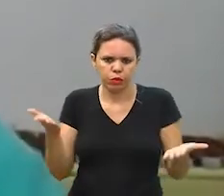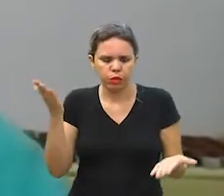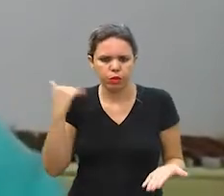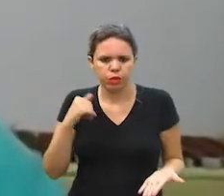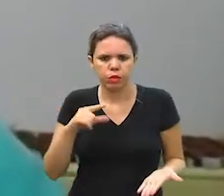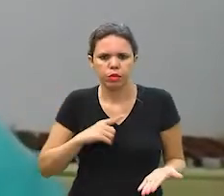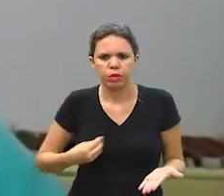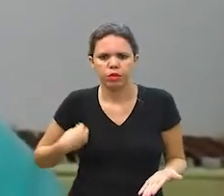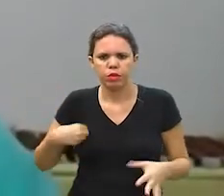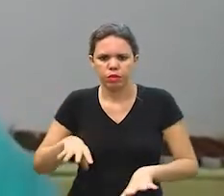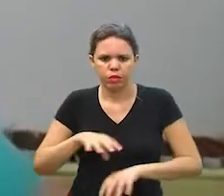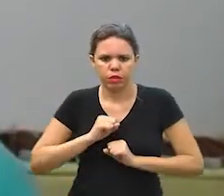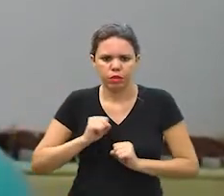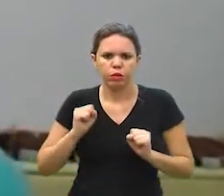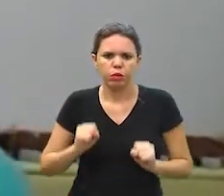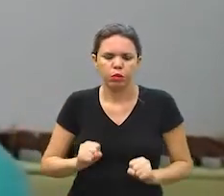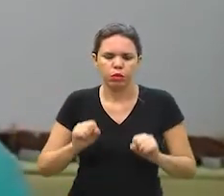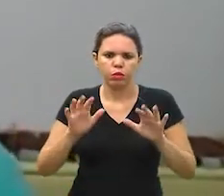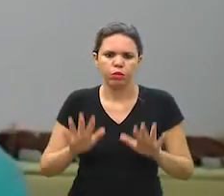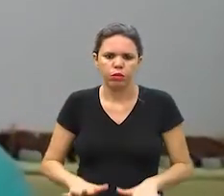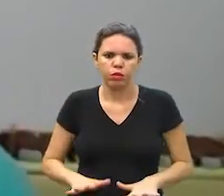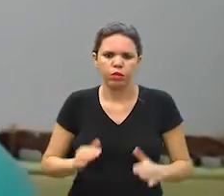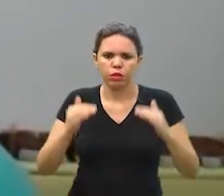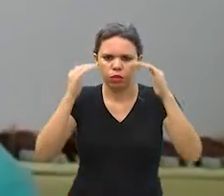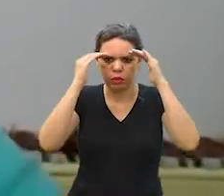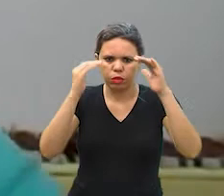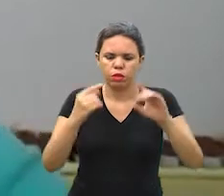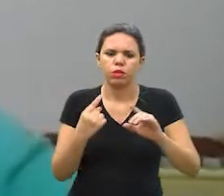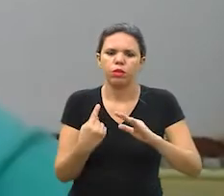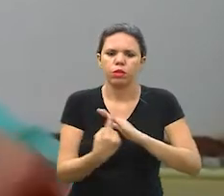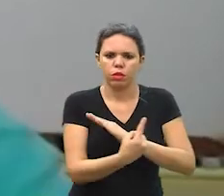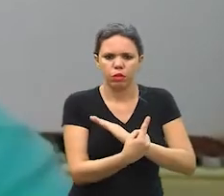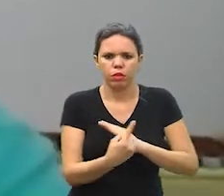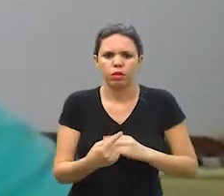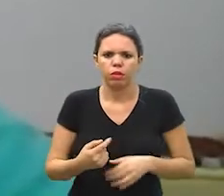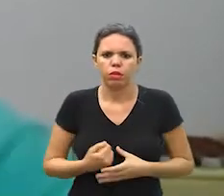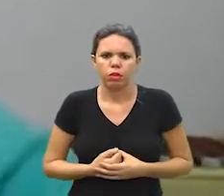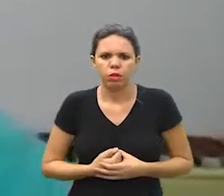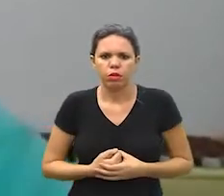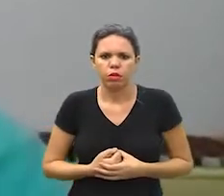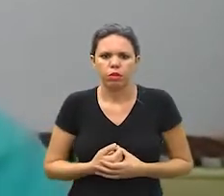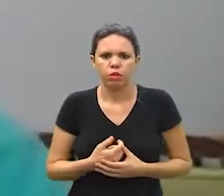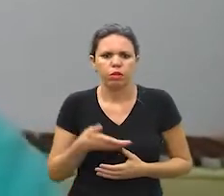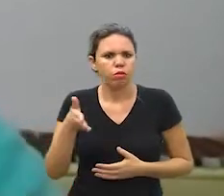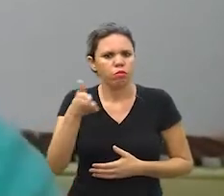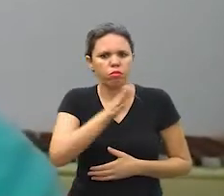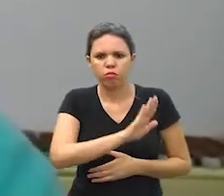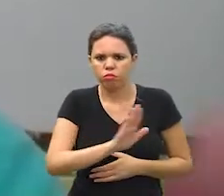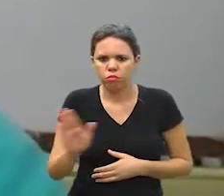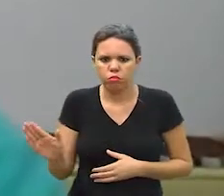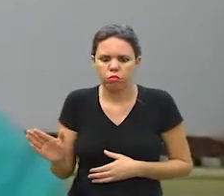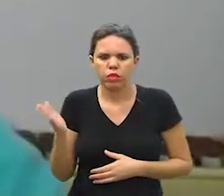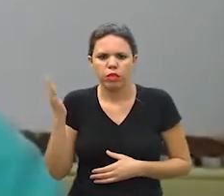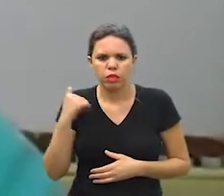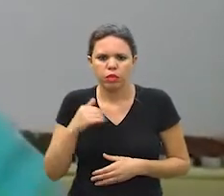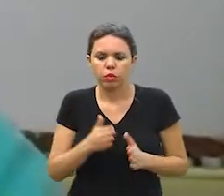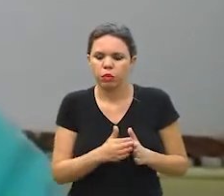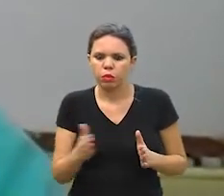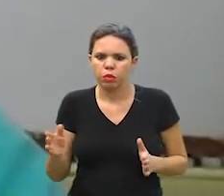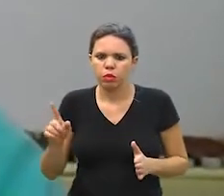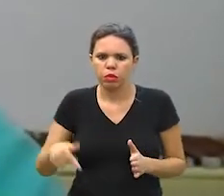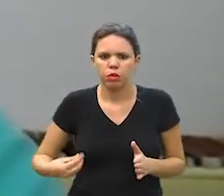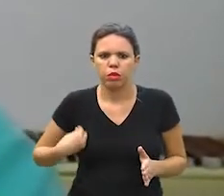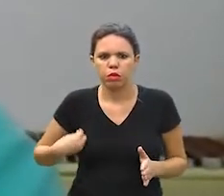sabendo que estão contaminadas, possam ficar cumprindo a quarentena e não circular, porque sabe que naquele período